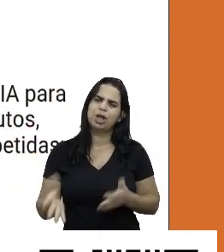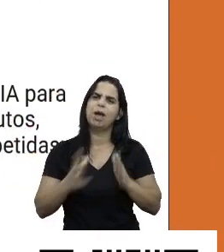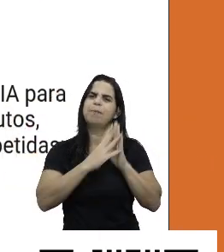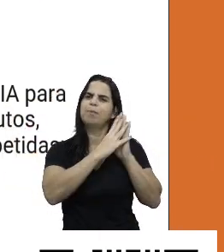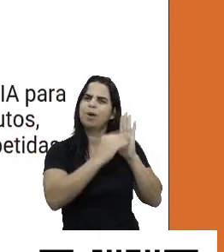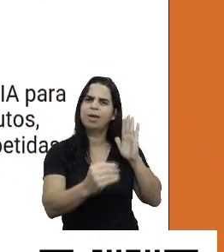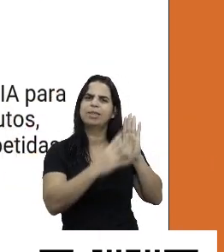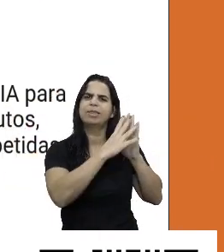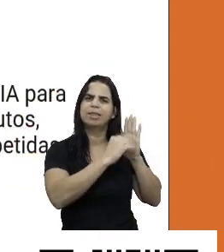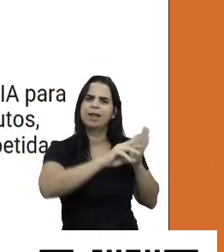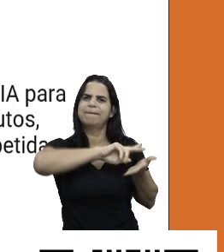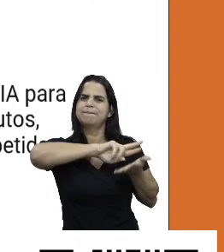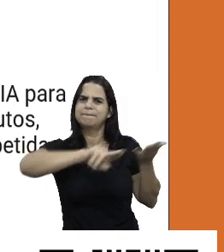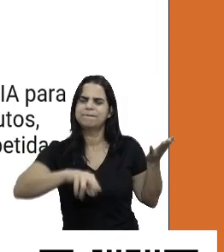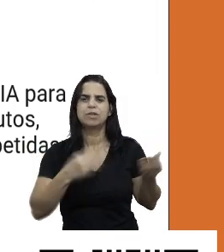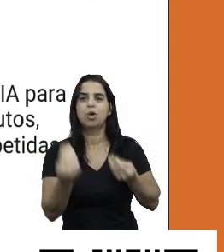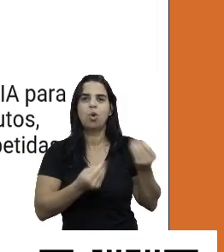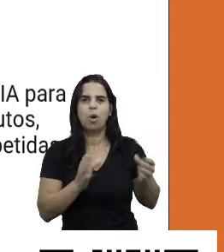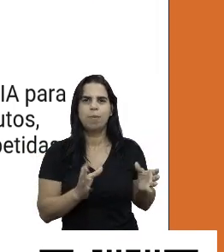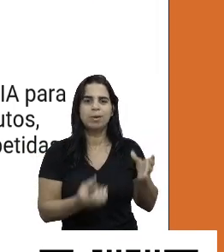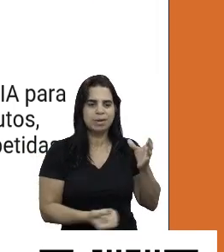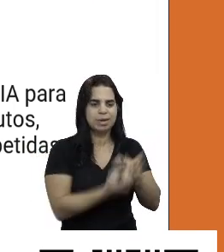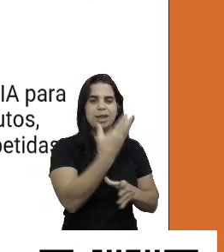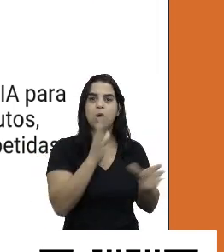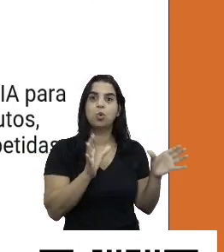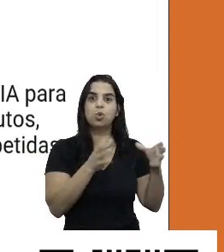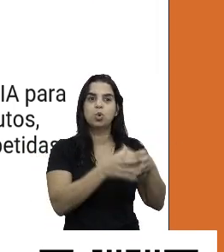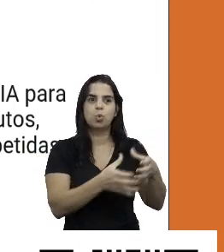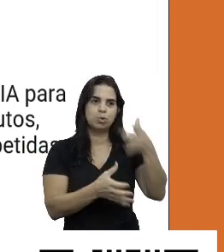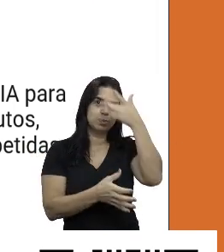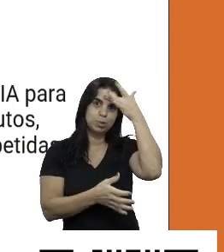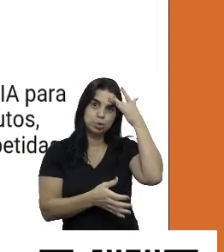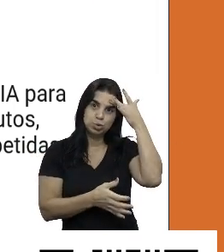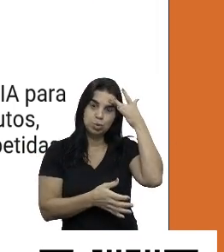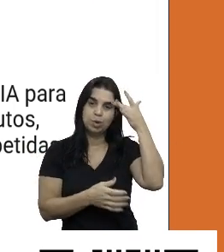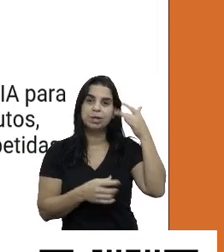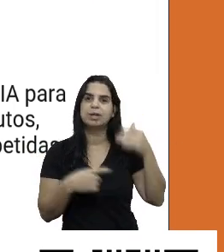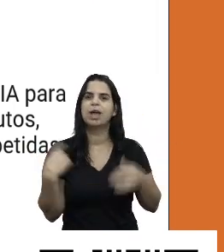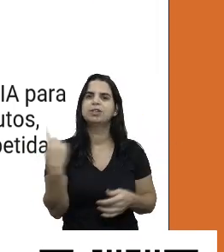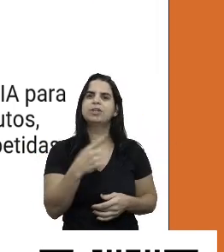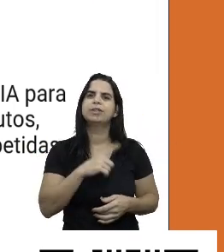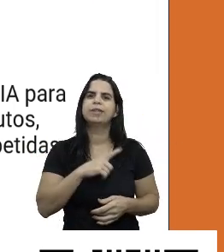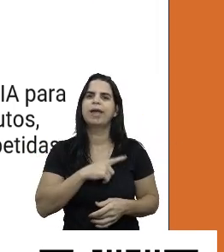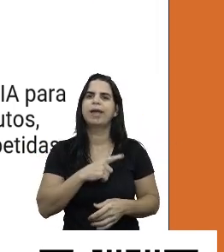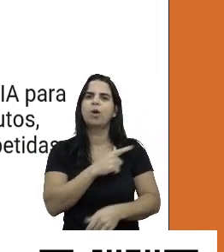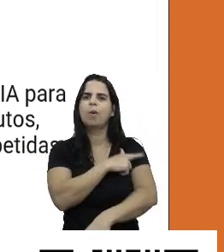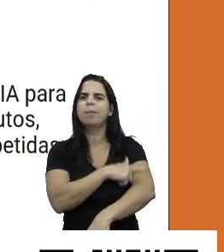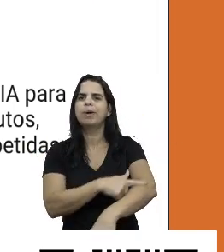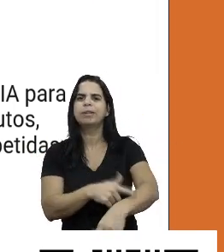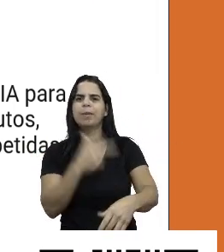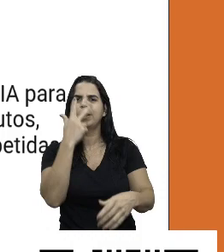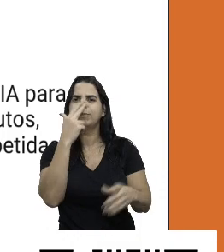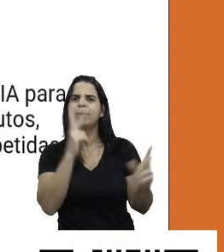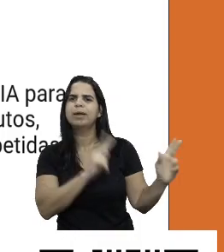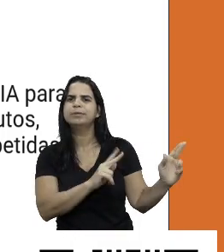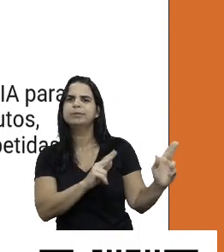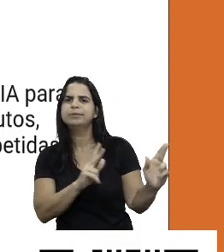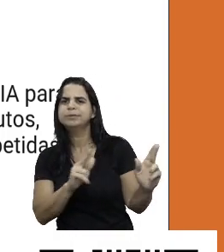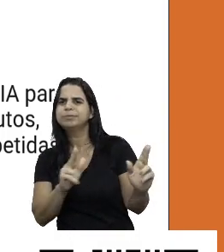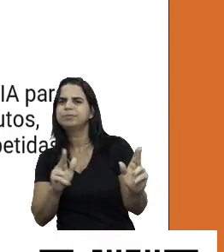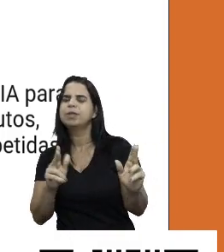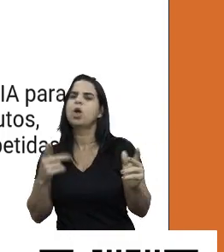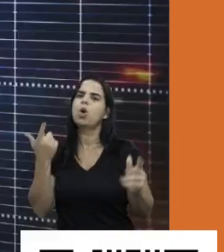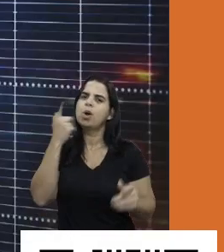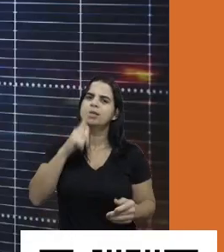Persona né então a gente cria grupo de pessoas que elas que a gente que elas têm comportamentos parecidos e a gente consegue fazer ofertas